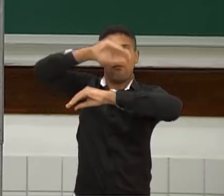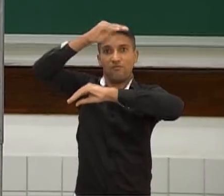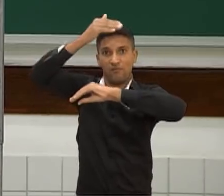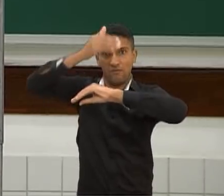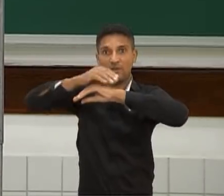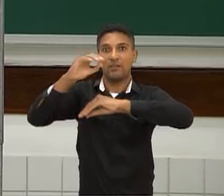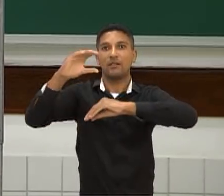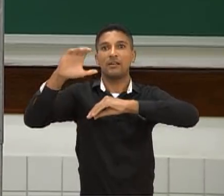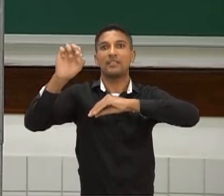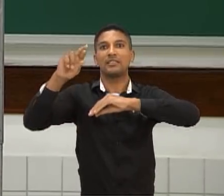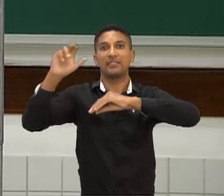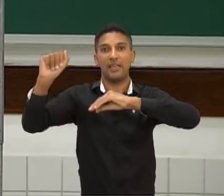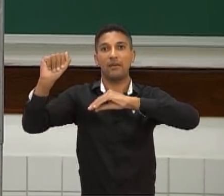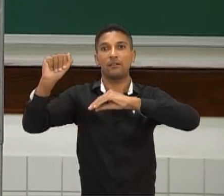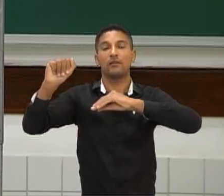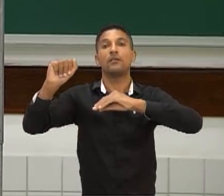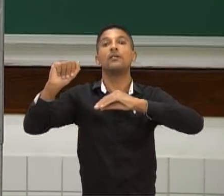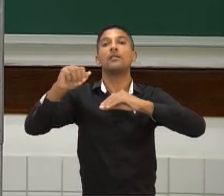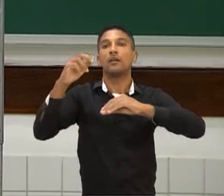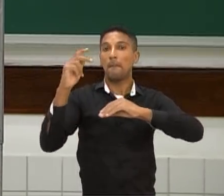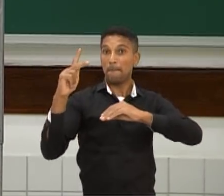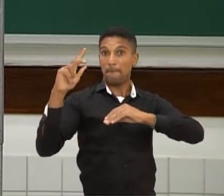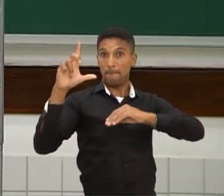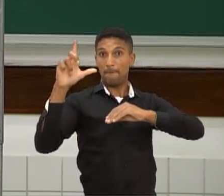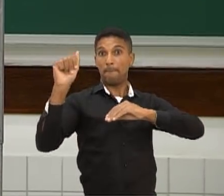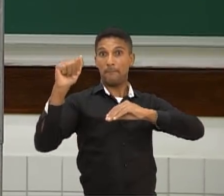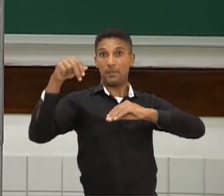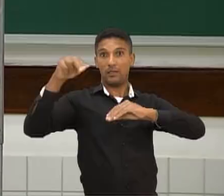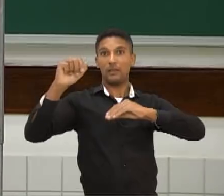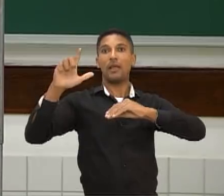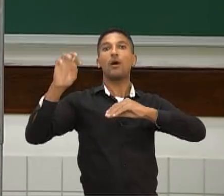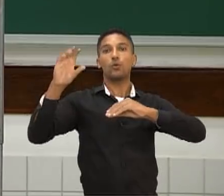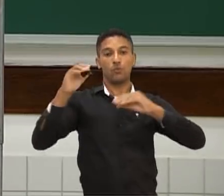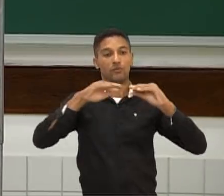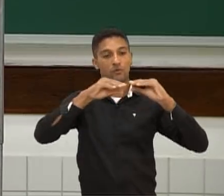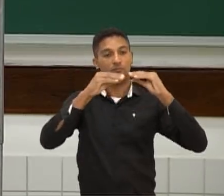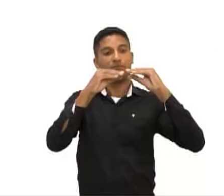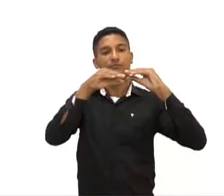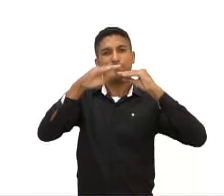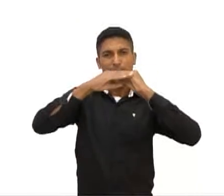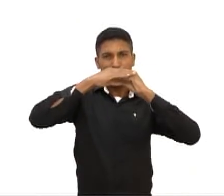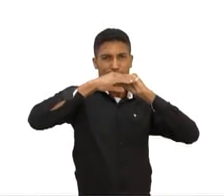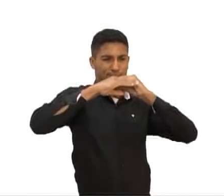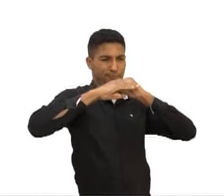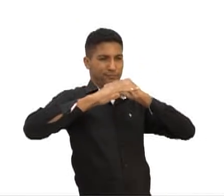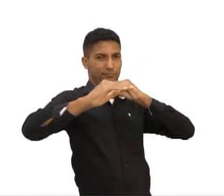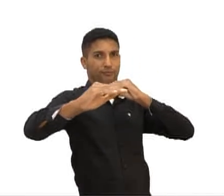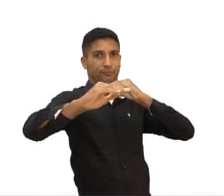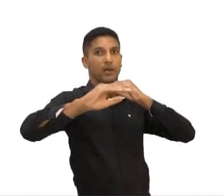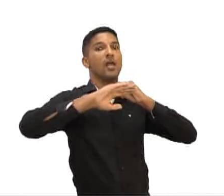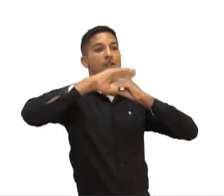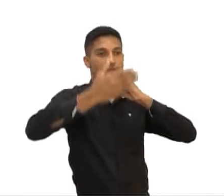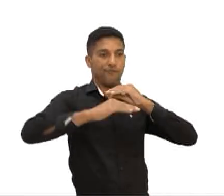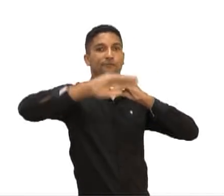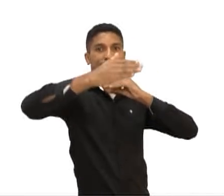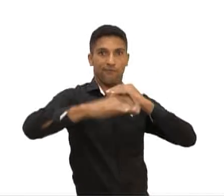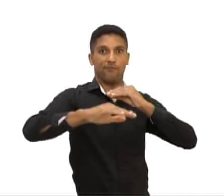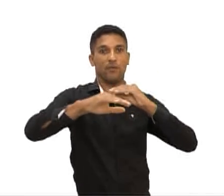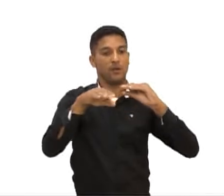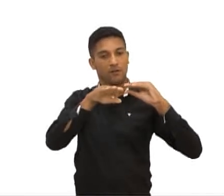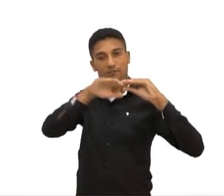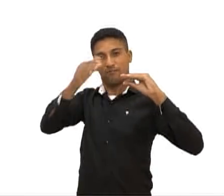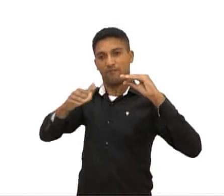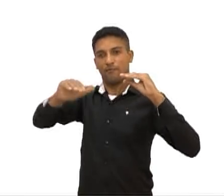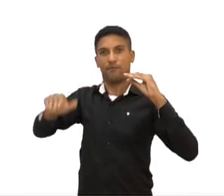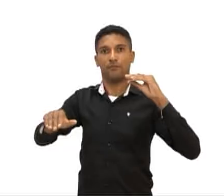de relevo. A Mata Atlântica é um bioma composto por um conjunto de florestas e ecossistemas